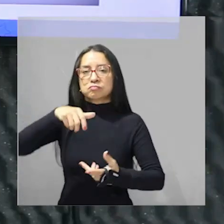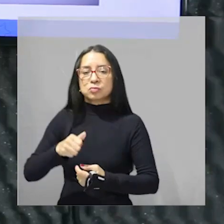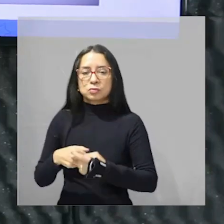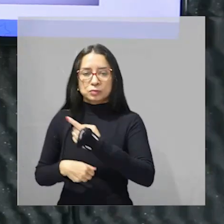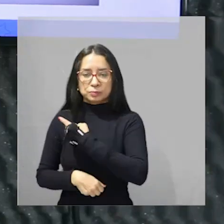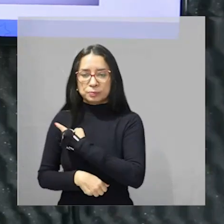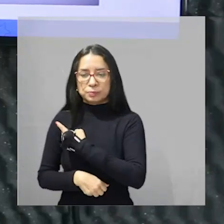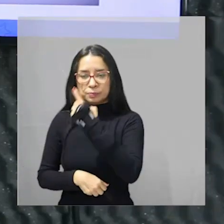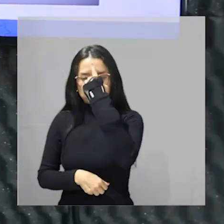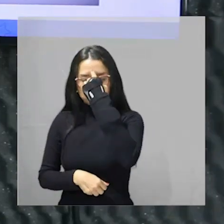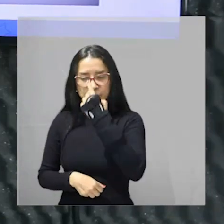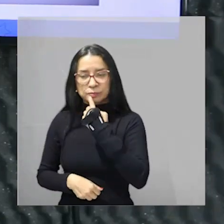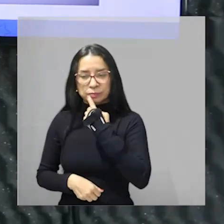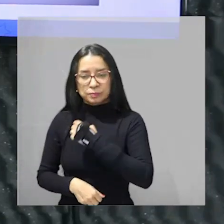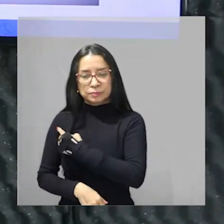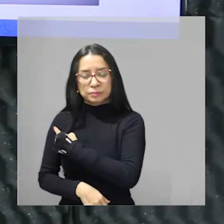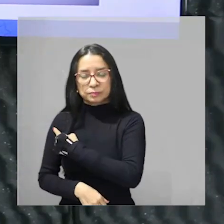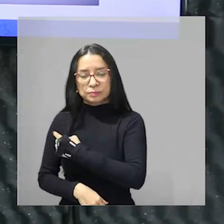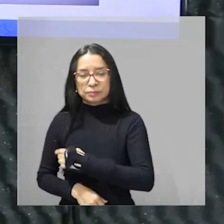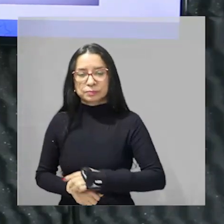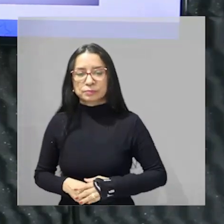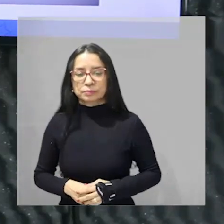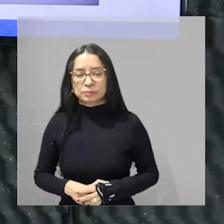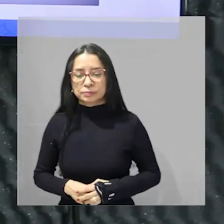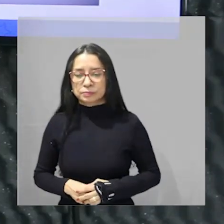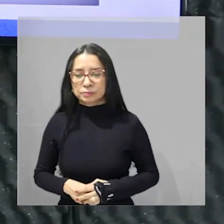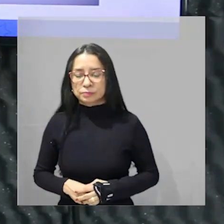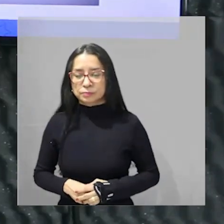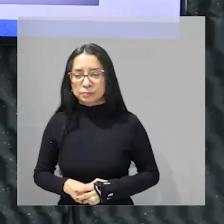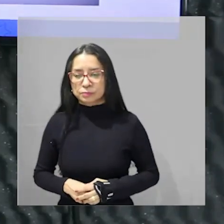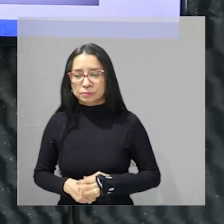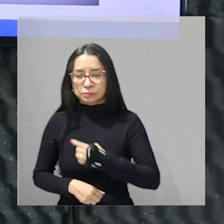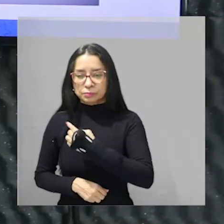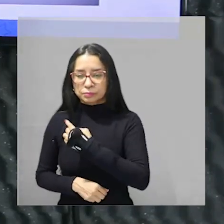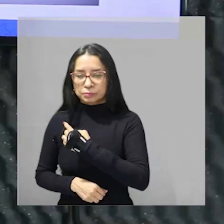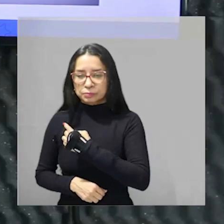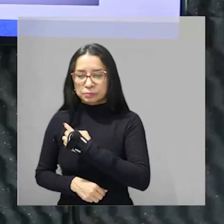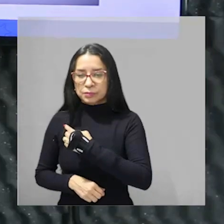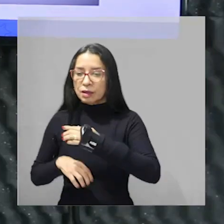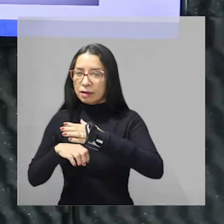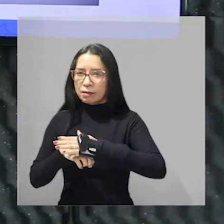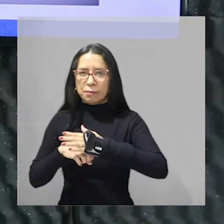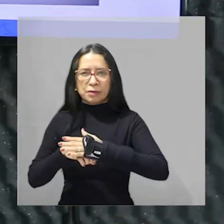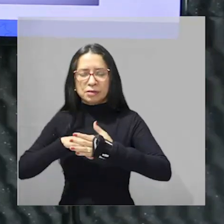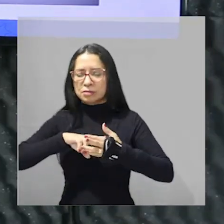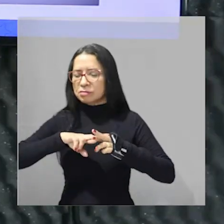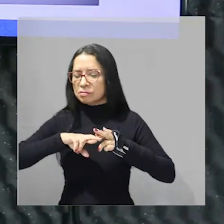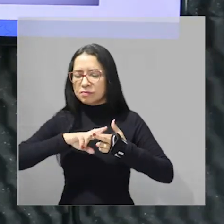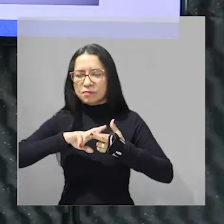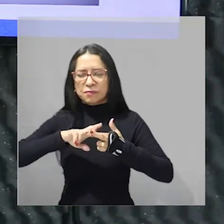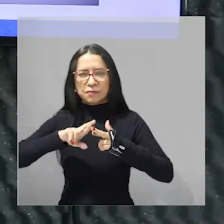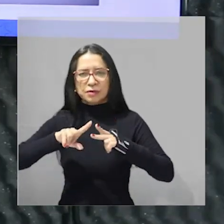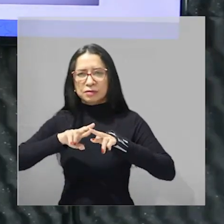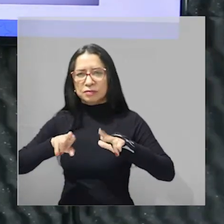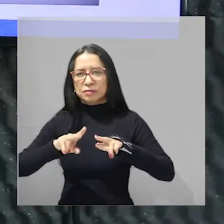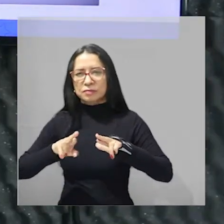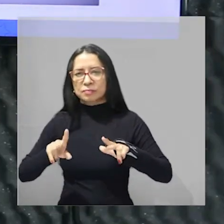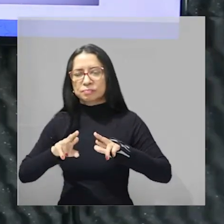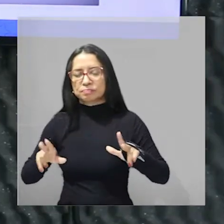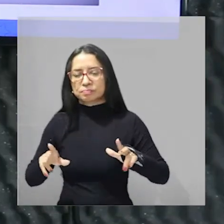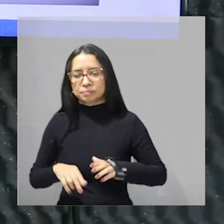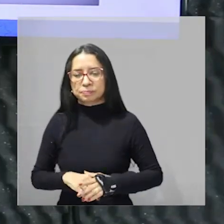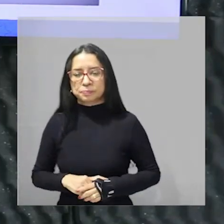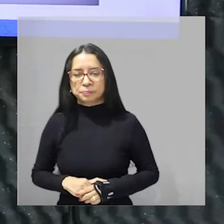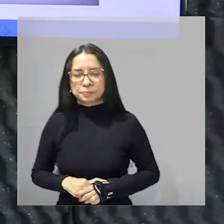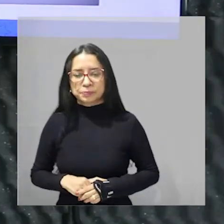Gillette, Coca-Cola, Nescafé, Samsung, Nokia, enfim, empresas diversas de ramos diversos, beleza? Então,